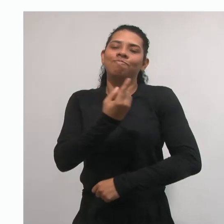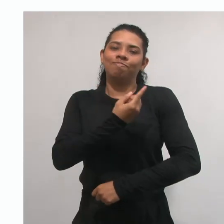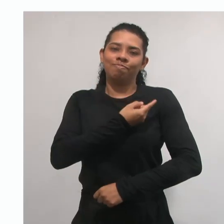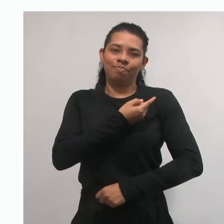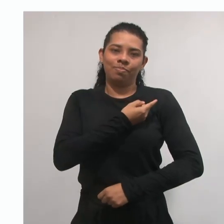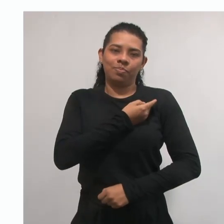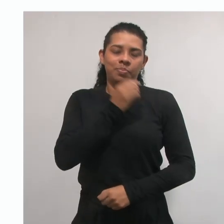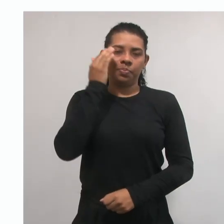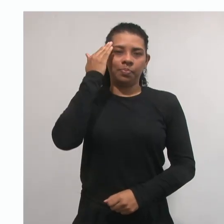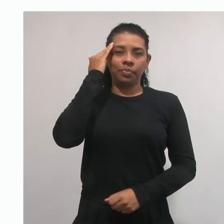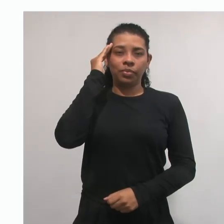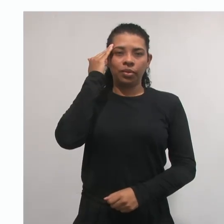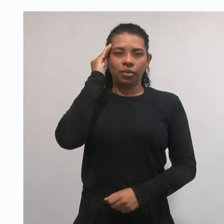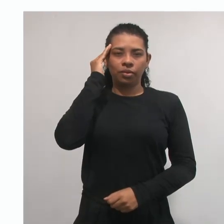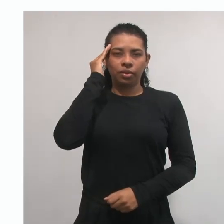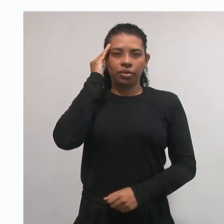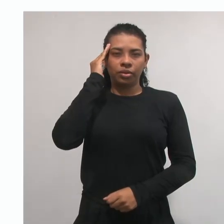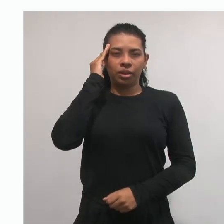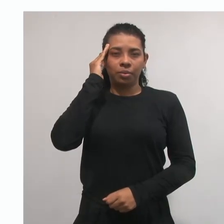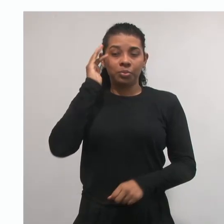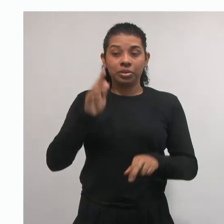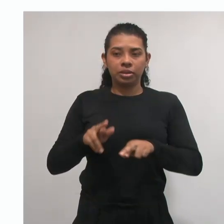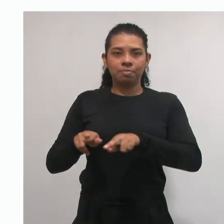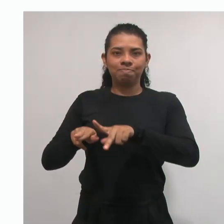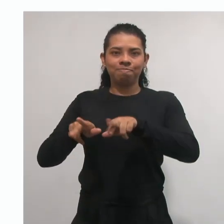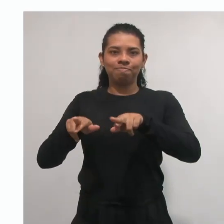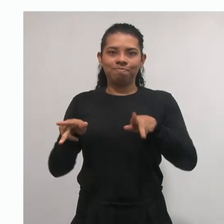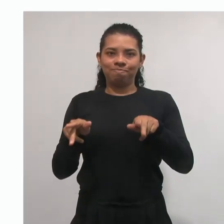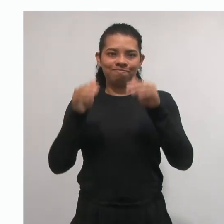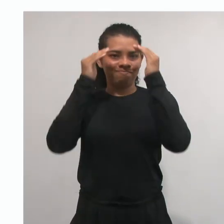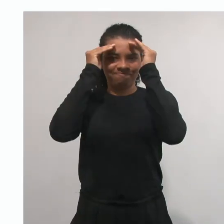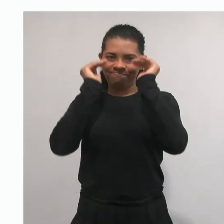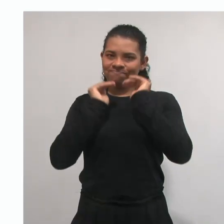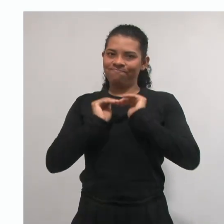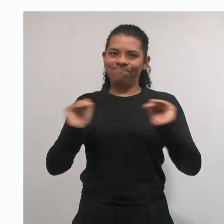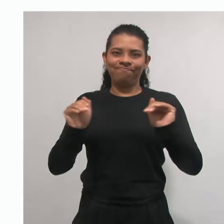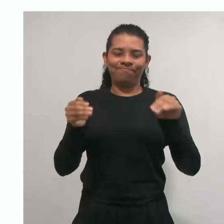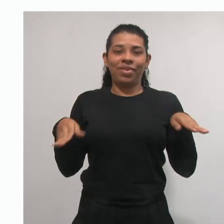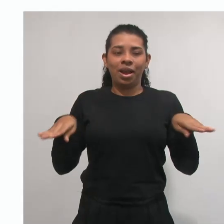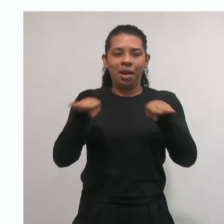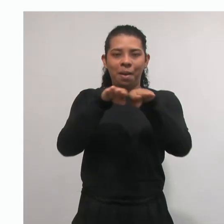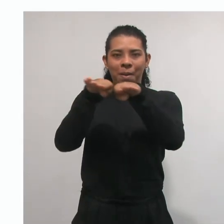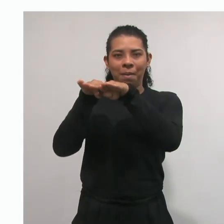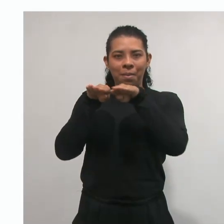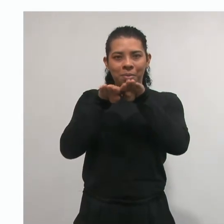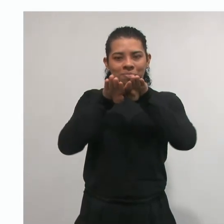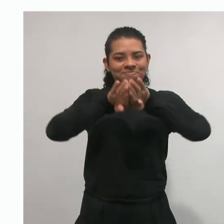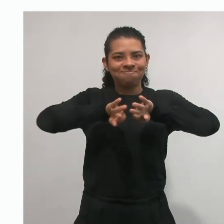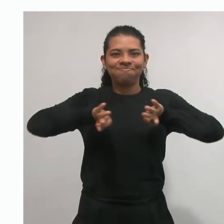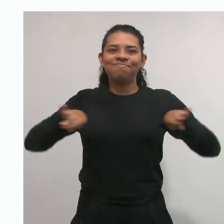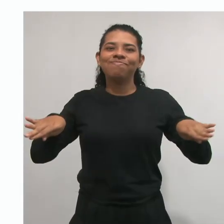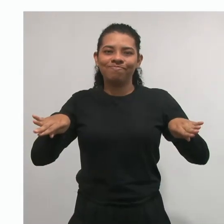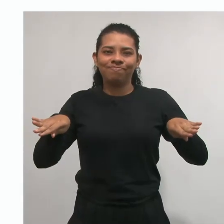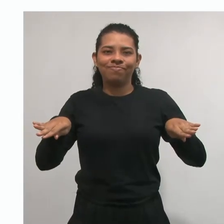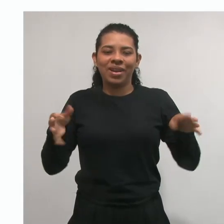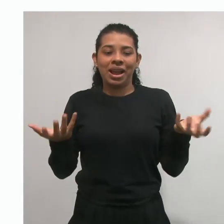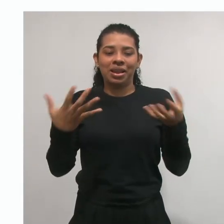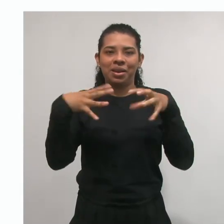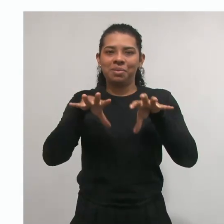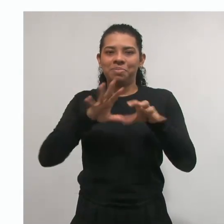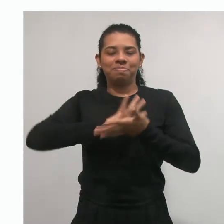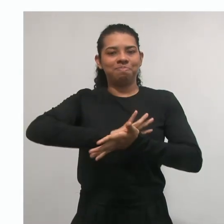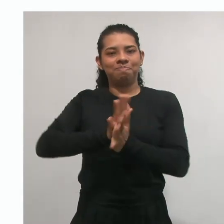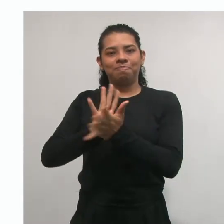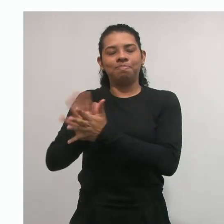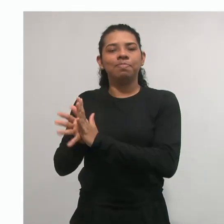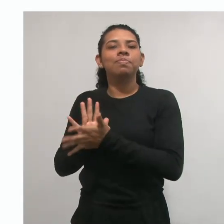estabelece aí, né, a desigualdade e produz a discriminação, a exclusão,